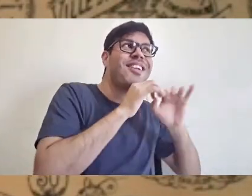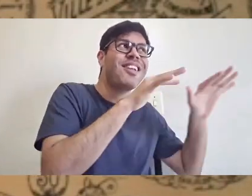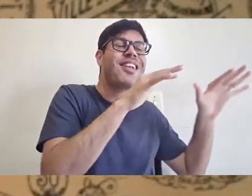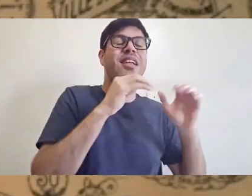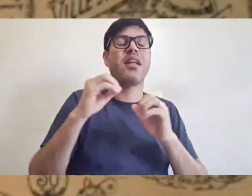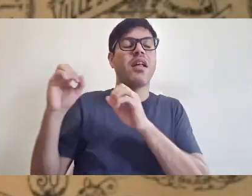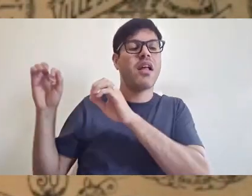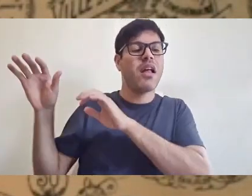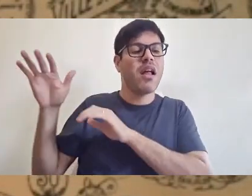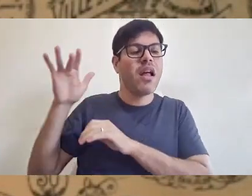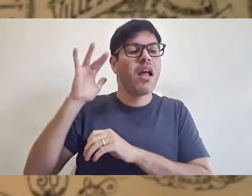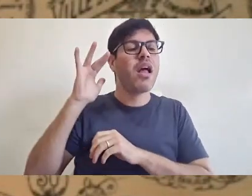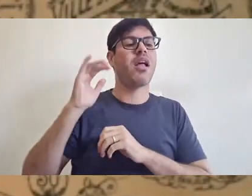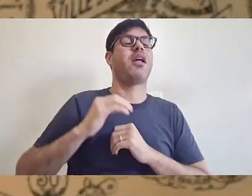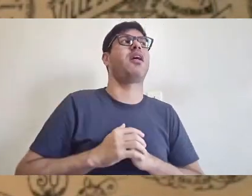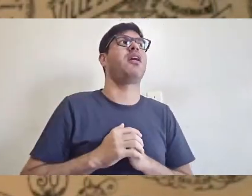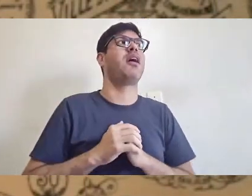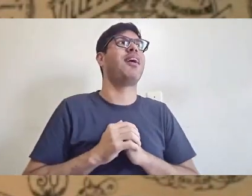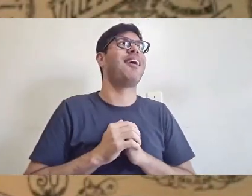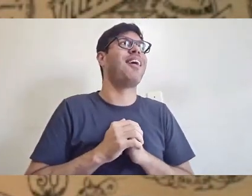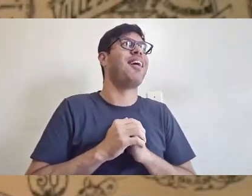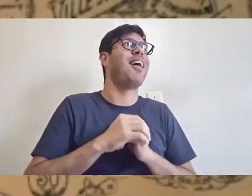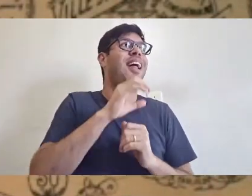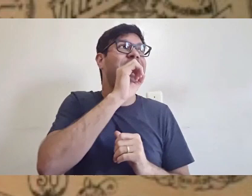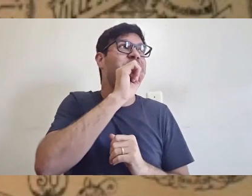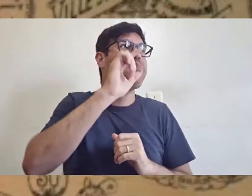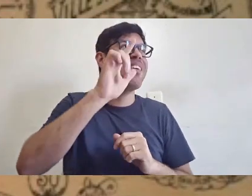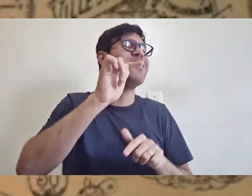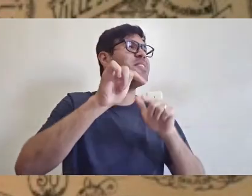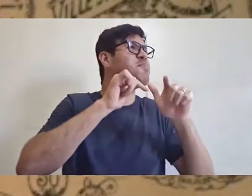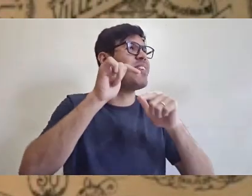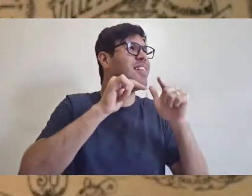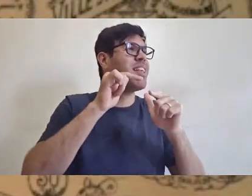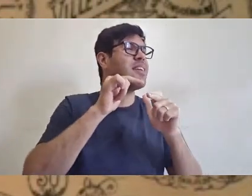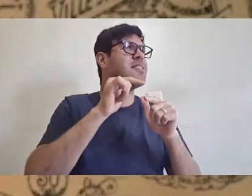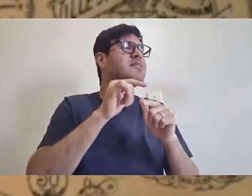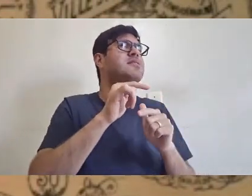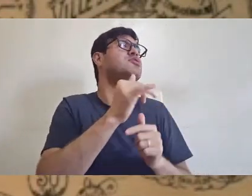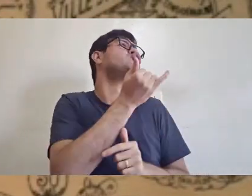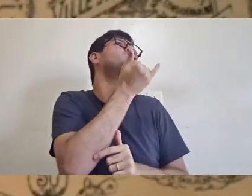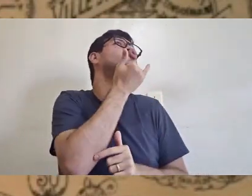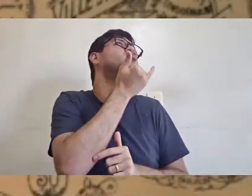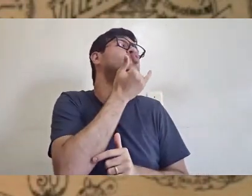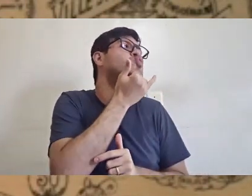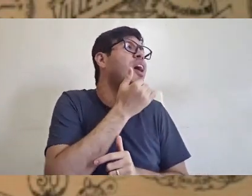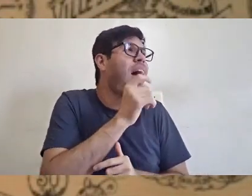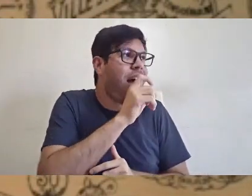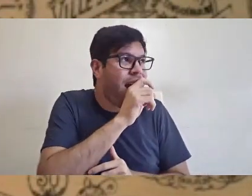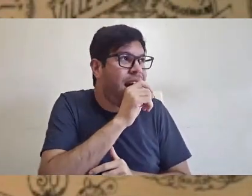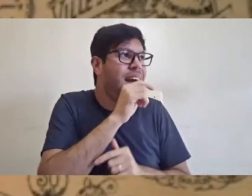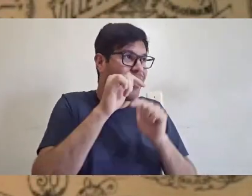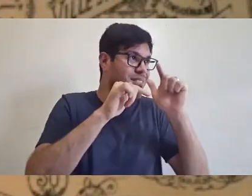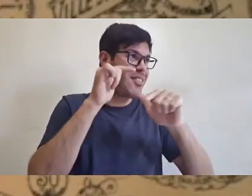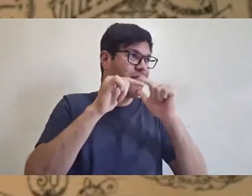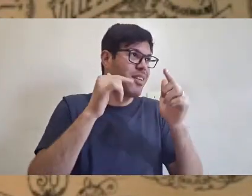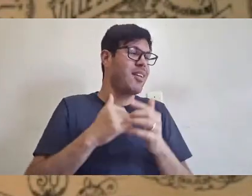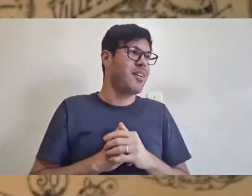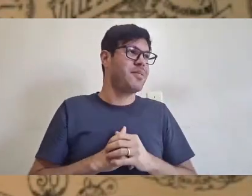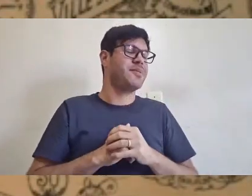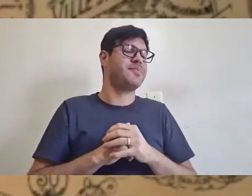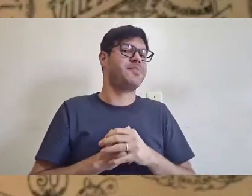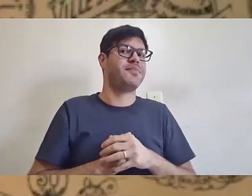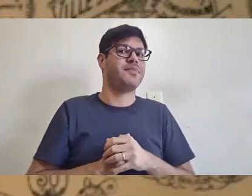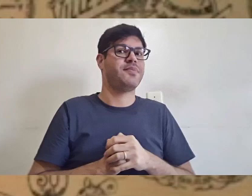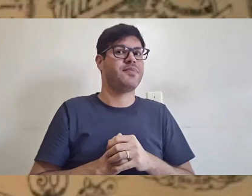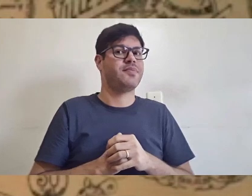né? De Limeira não, nessa época eu não estava em Limeira, em Araras. Já estava em Araras. Ainda estava em Araras.